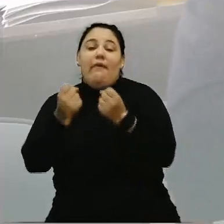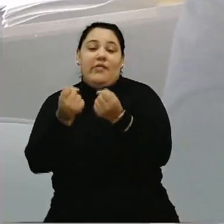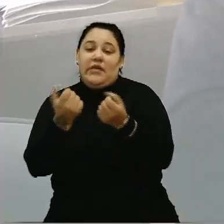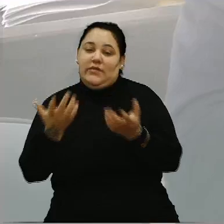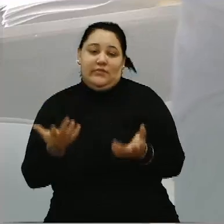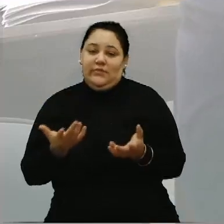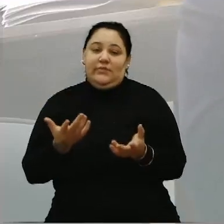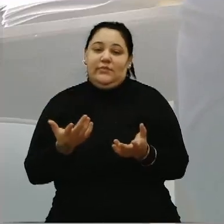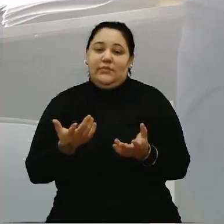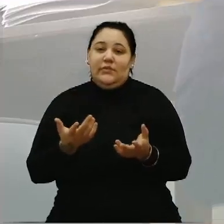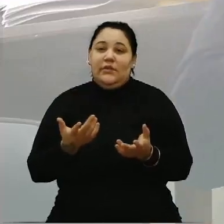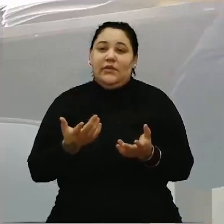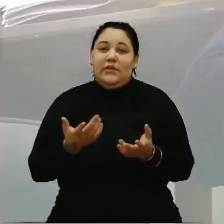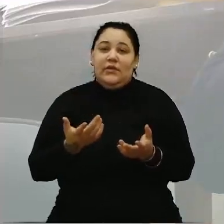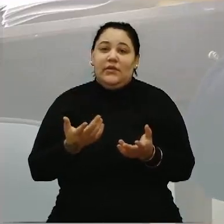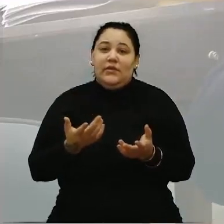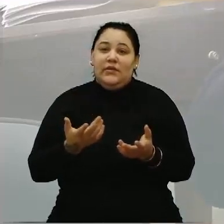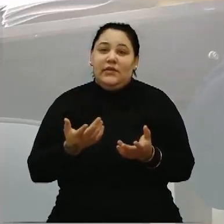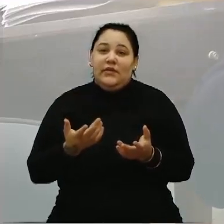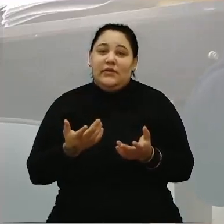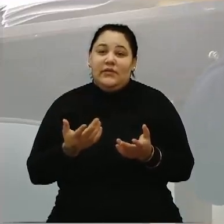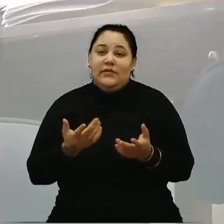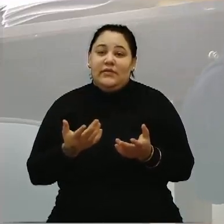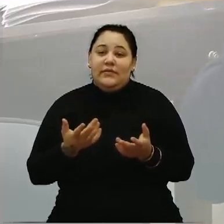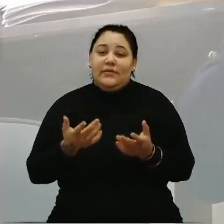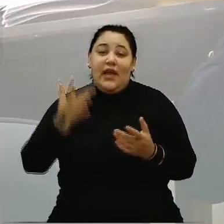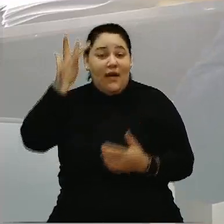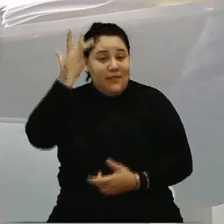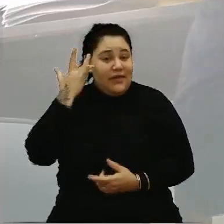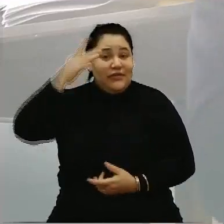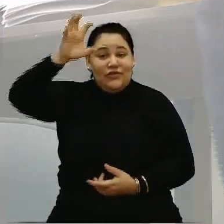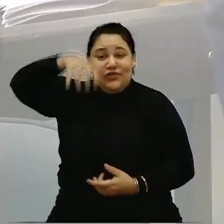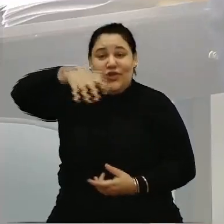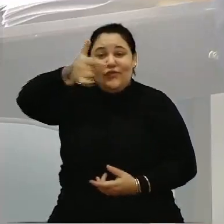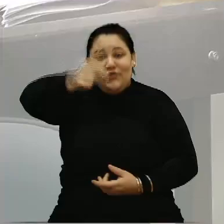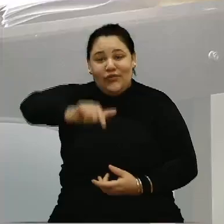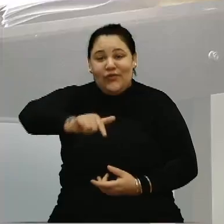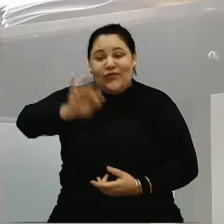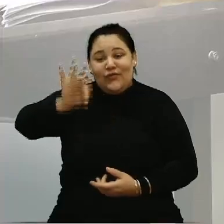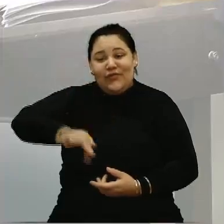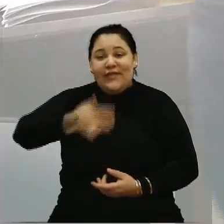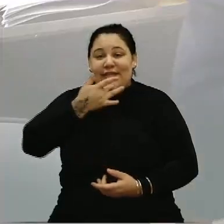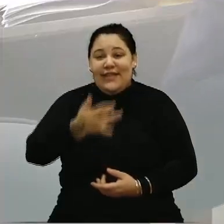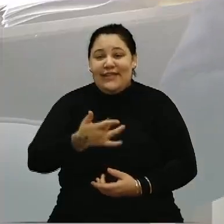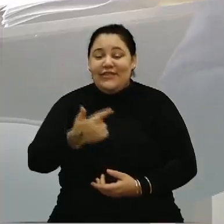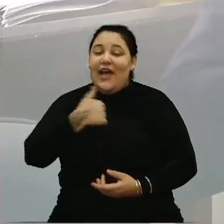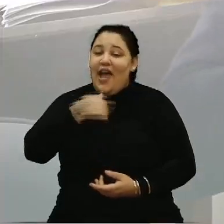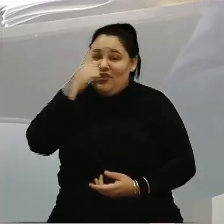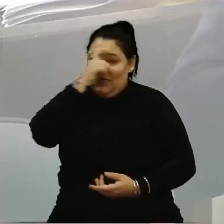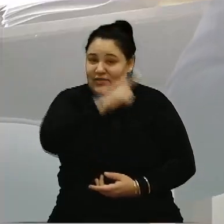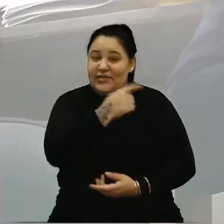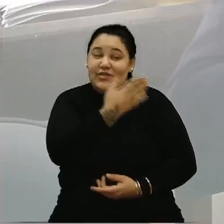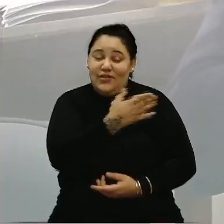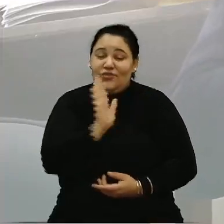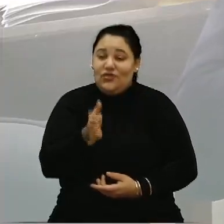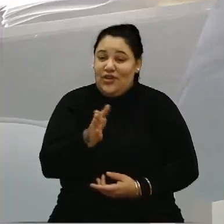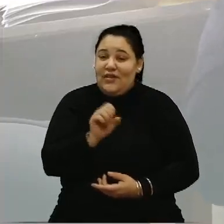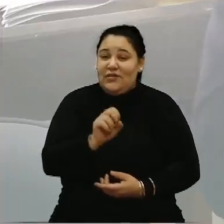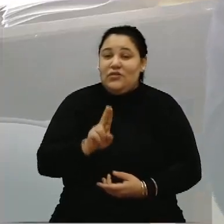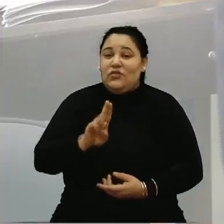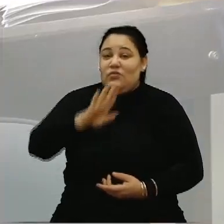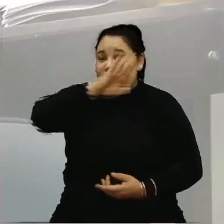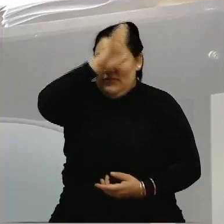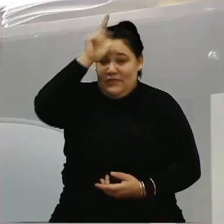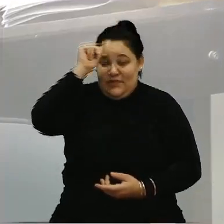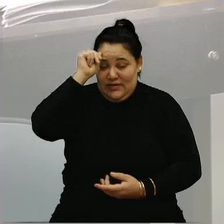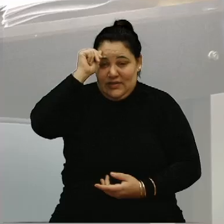ó. Amanhã chove de novo no fim da tarde. Fica difícil. Eu já fui subprefeito, a Gladys também. Precisa